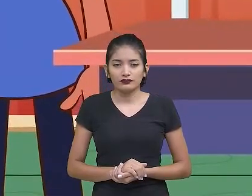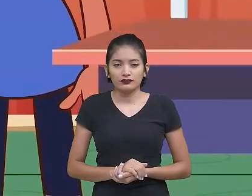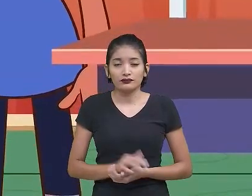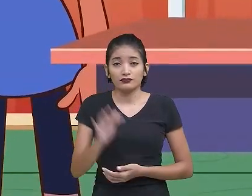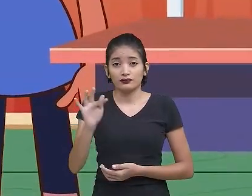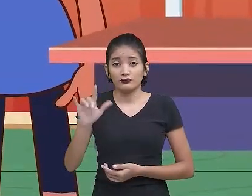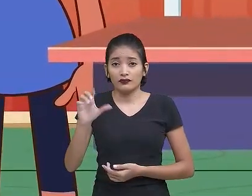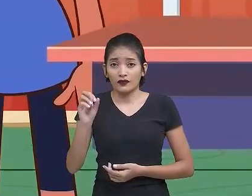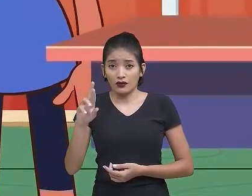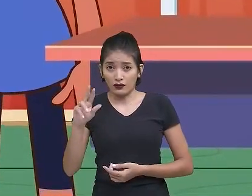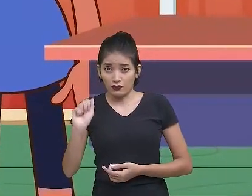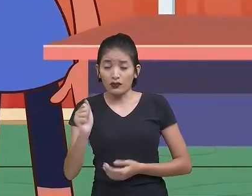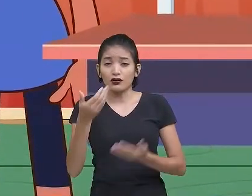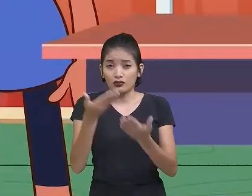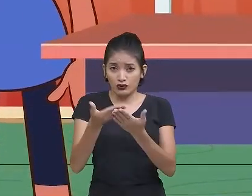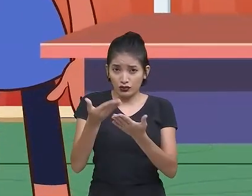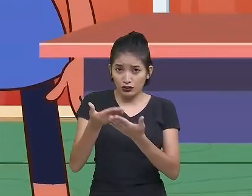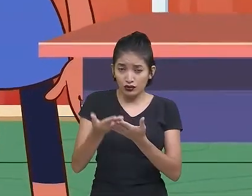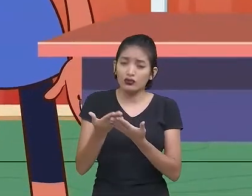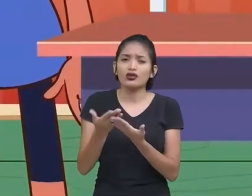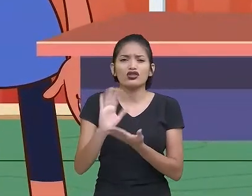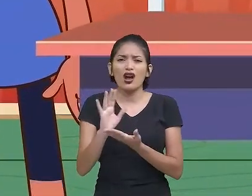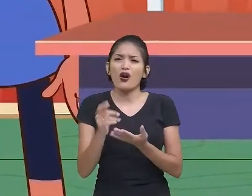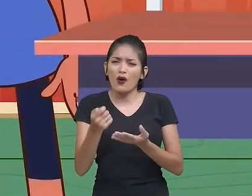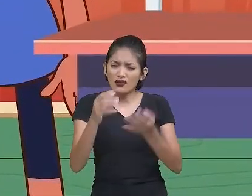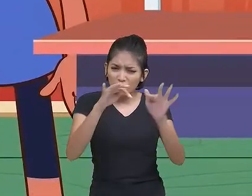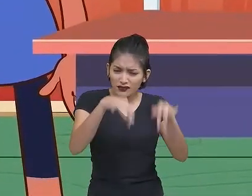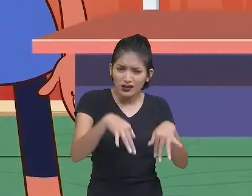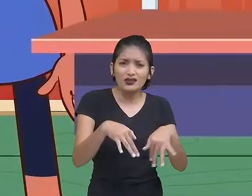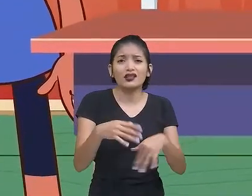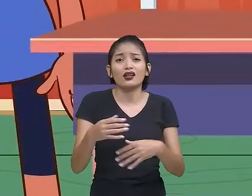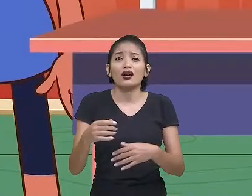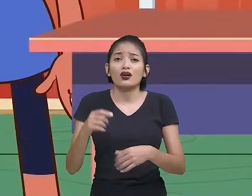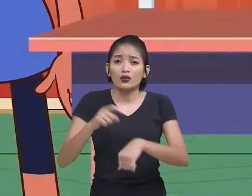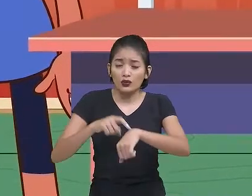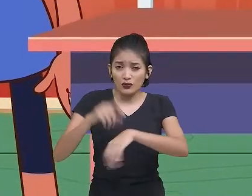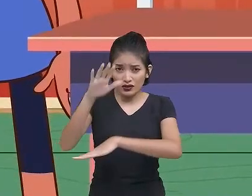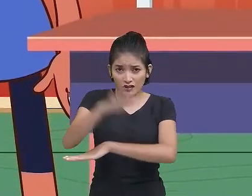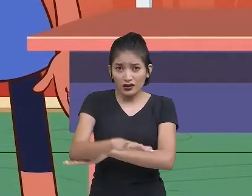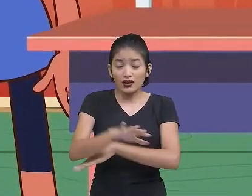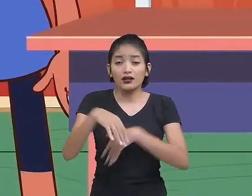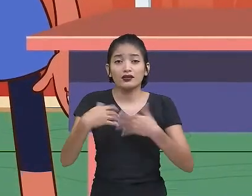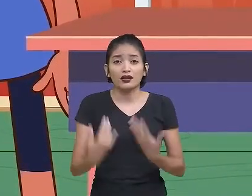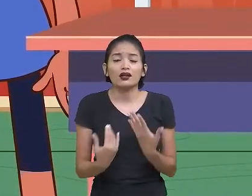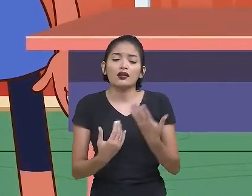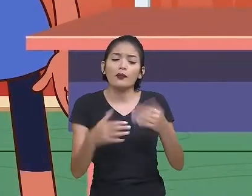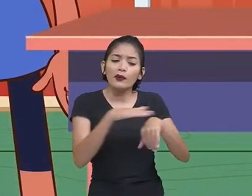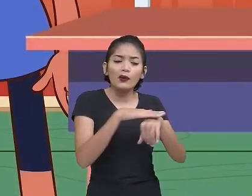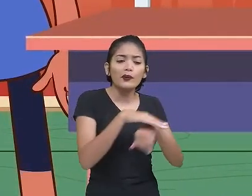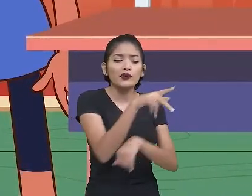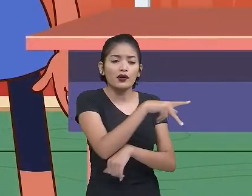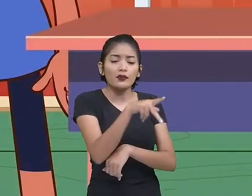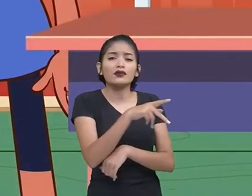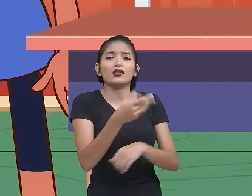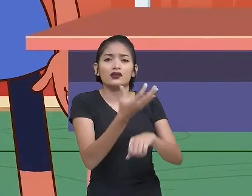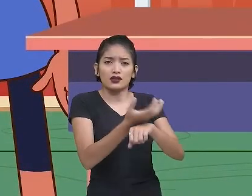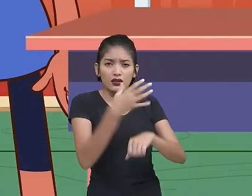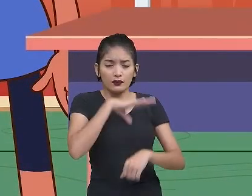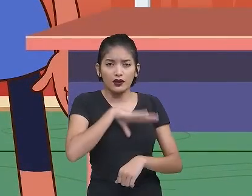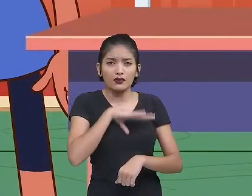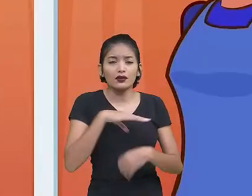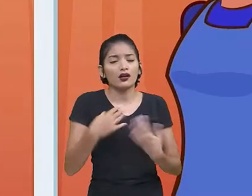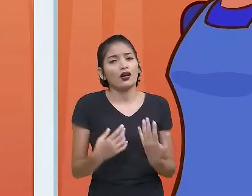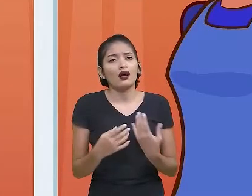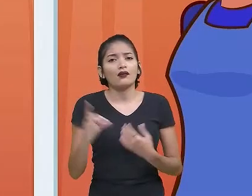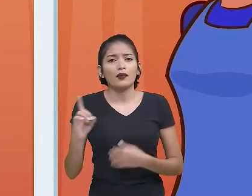Flora é estudante. Anos finais, período vespertino. Para fazer média com a professora de língua portuguesa, saiu-se com